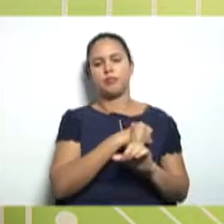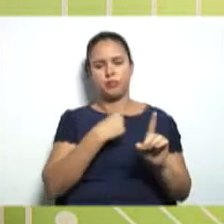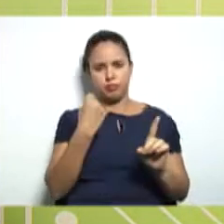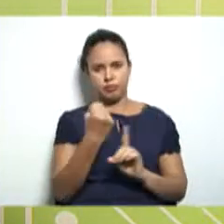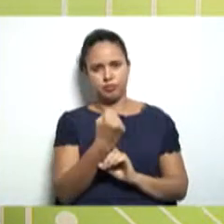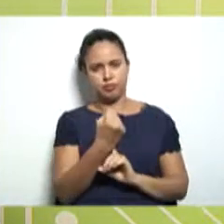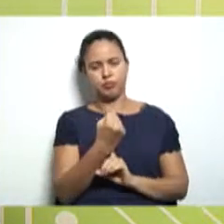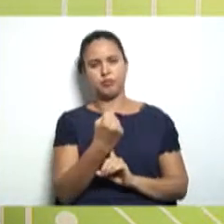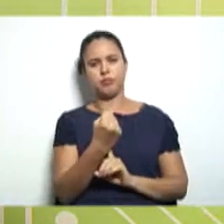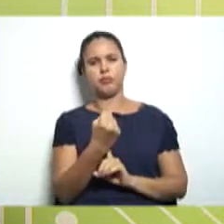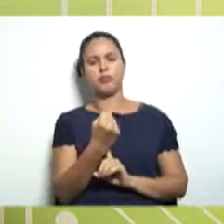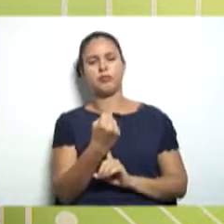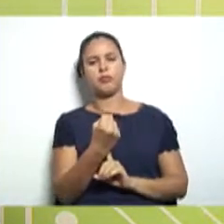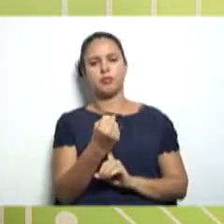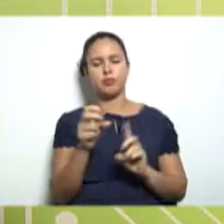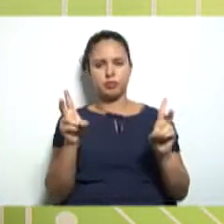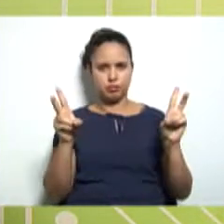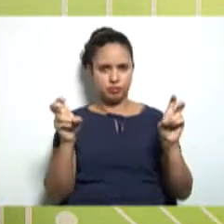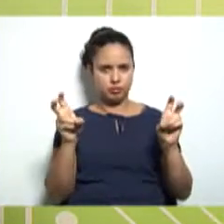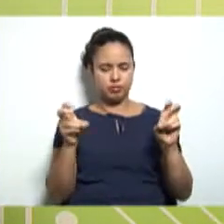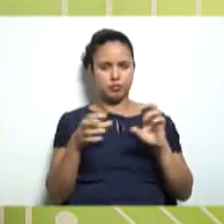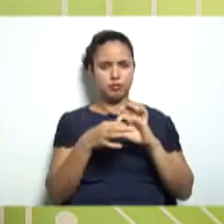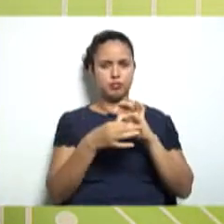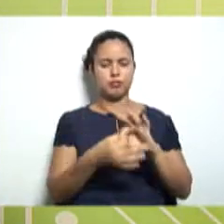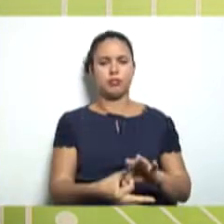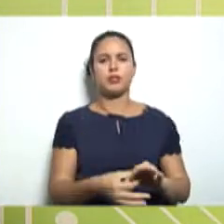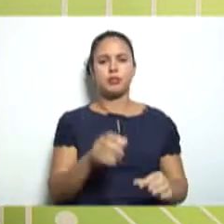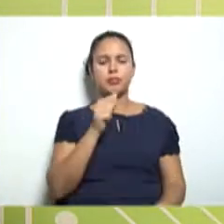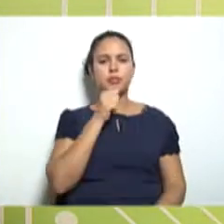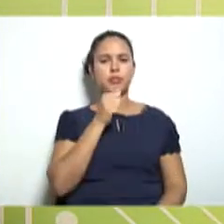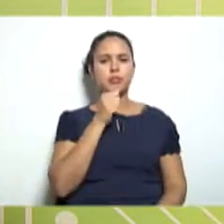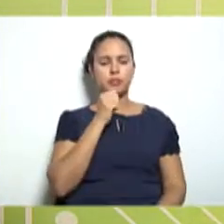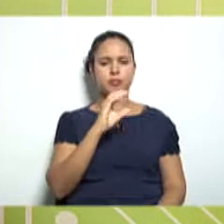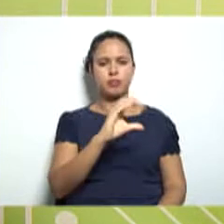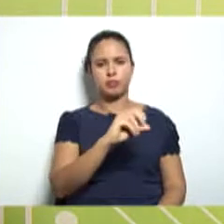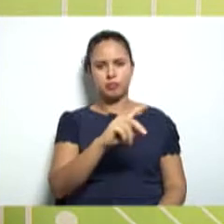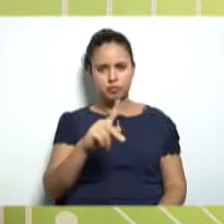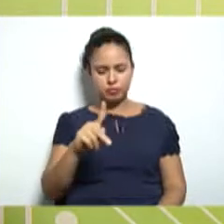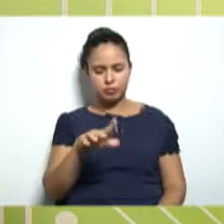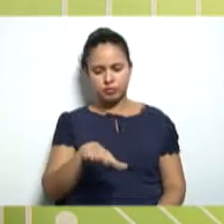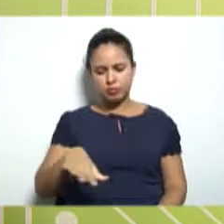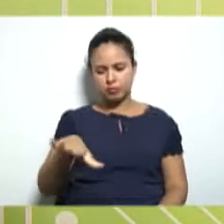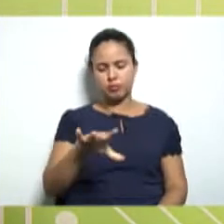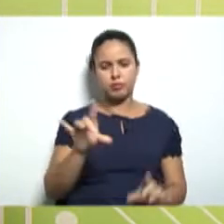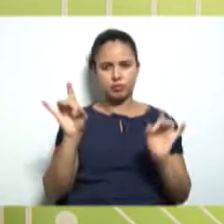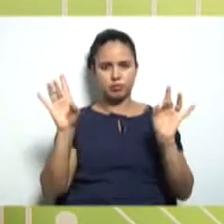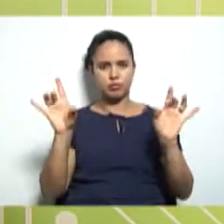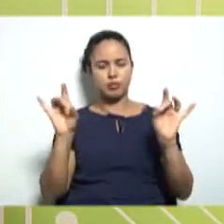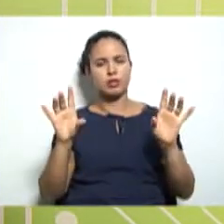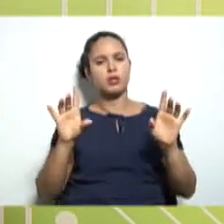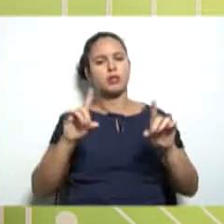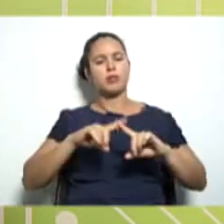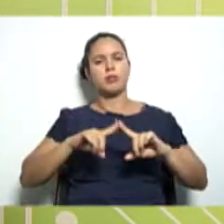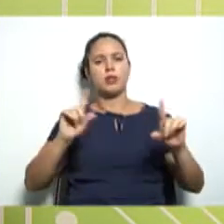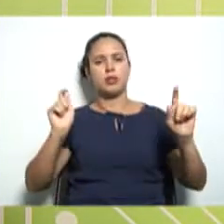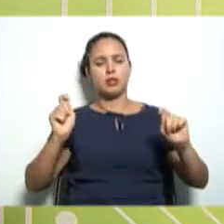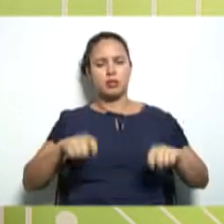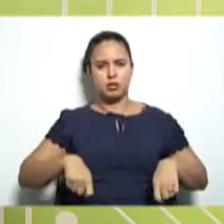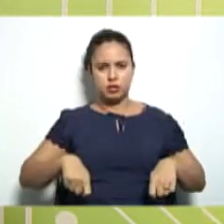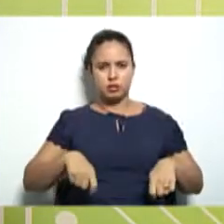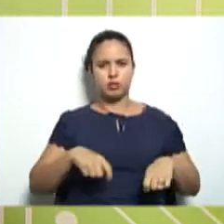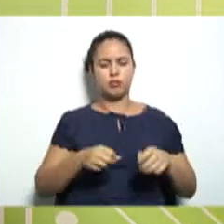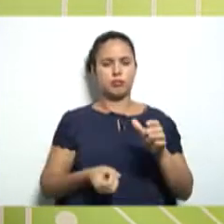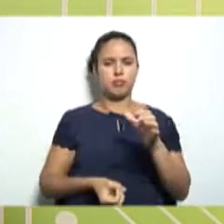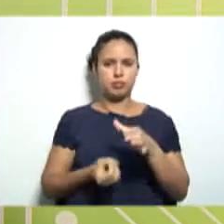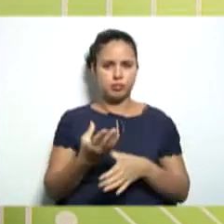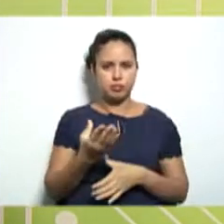nosso estado que tem esse tema. E a gente ainda não tem uma cooperativa do ramo especial, mas existem margens sim para o surgimento dessa cooperativa, existe